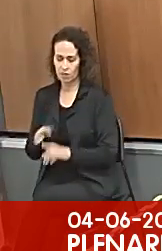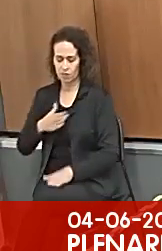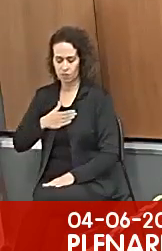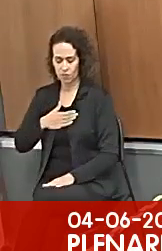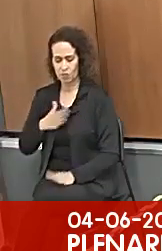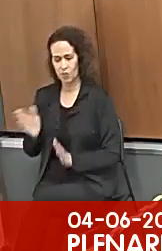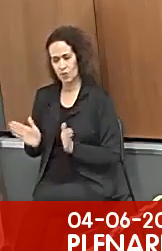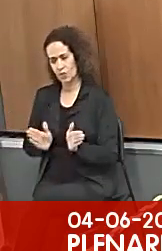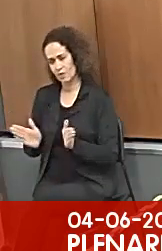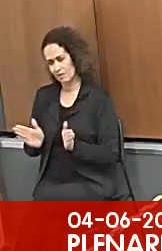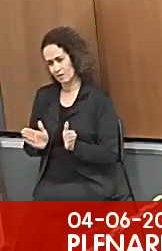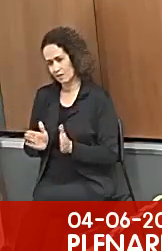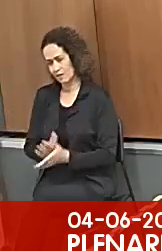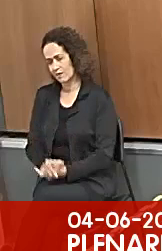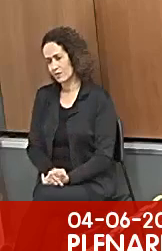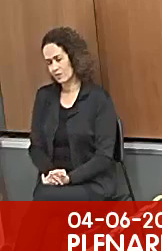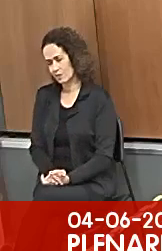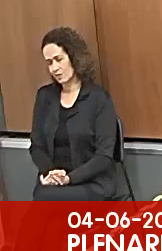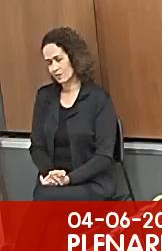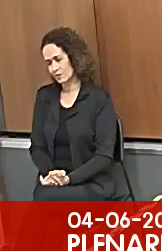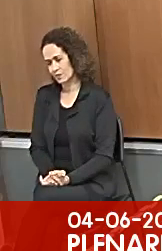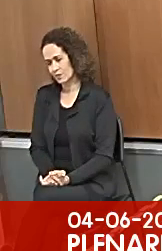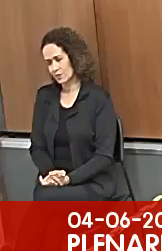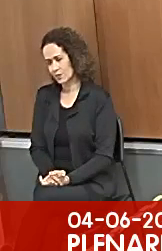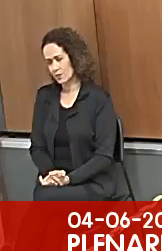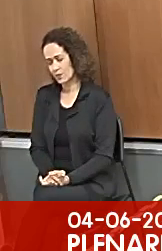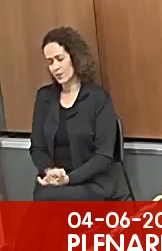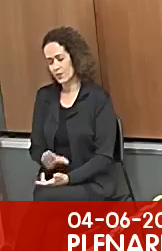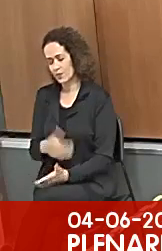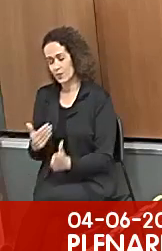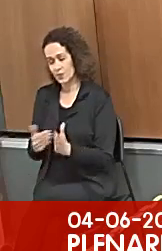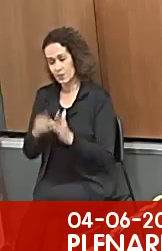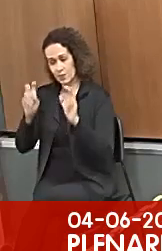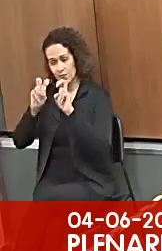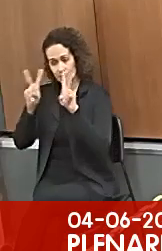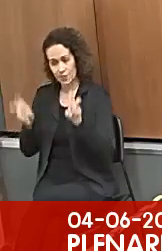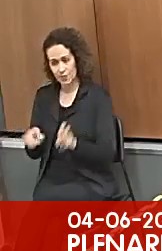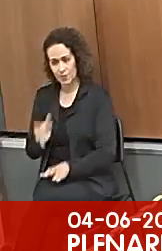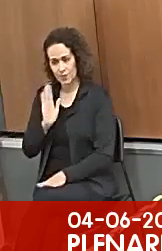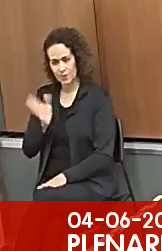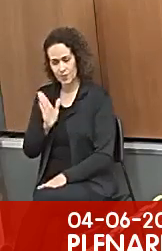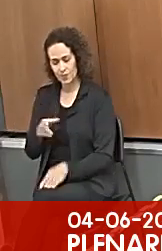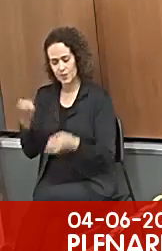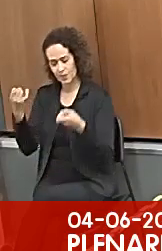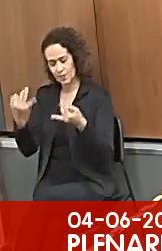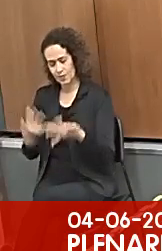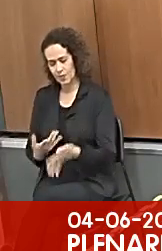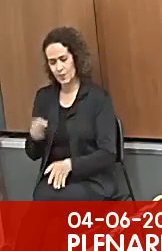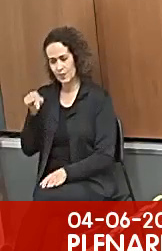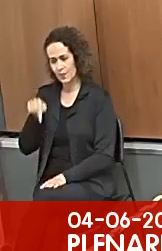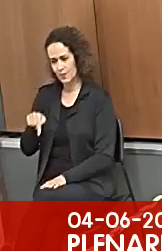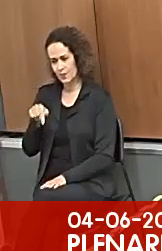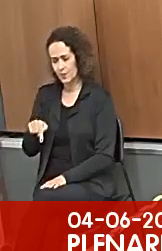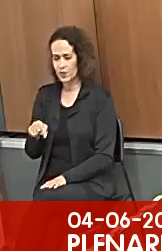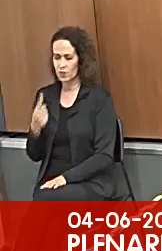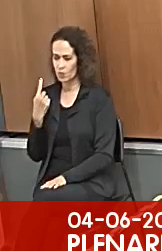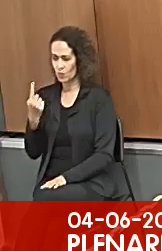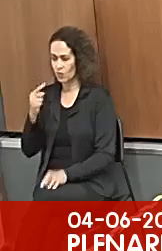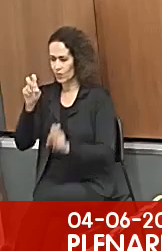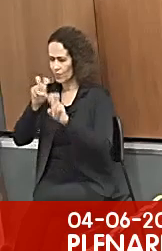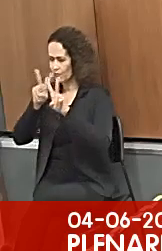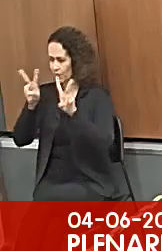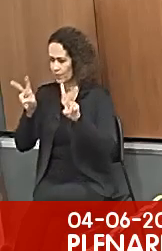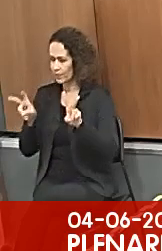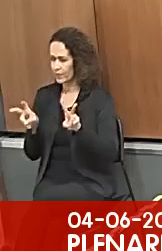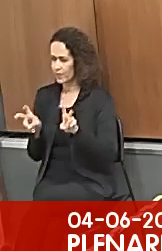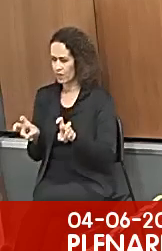mandato, inclusive de todos os temas que nós tratamos aqui, um que nós fizemos